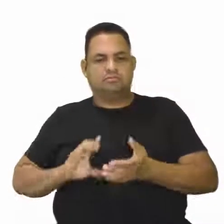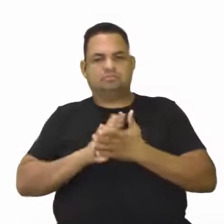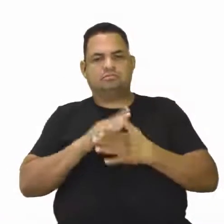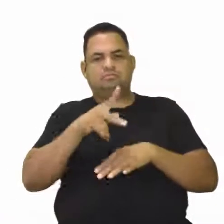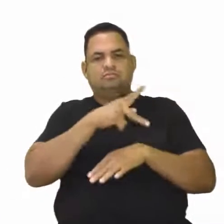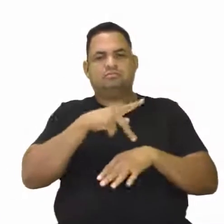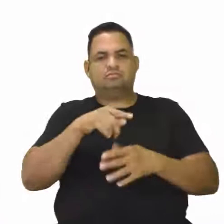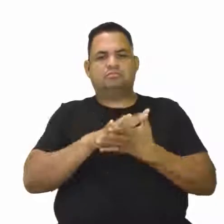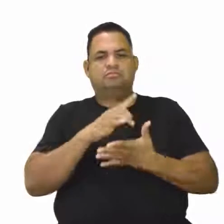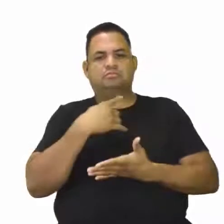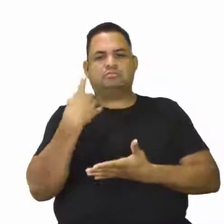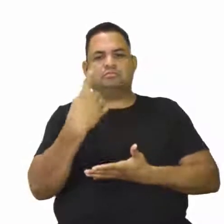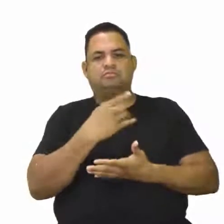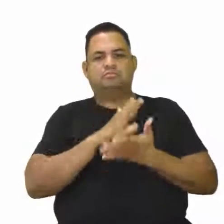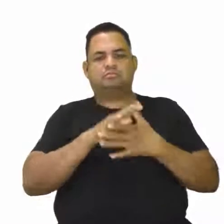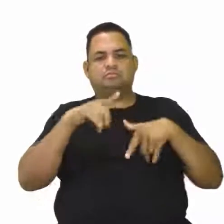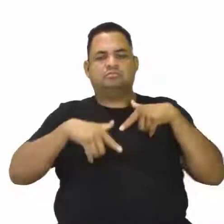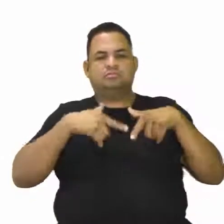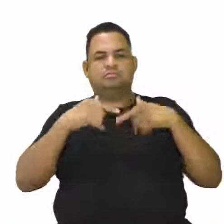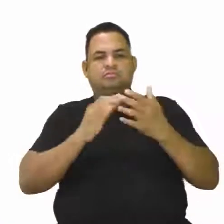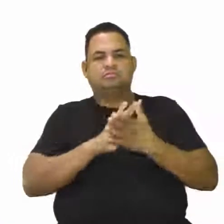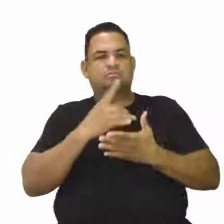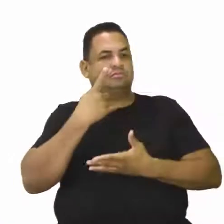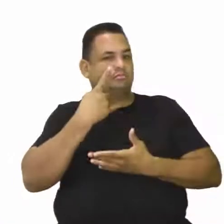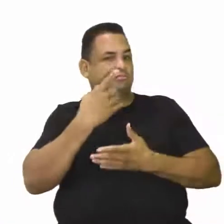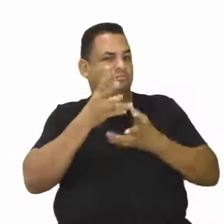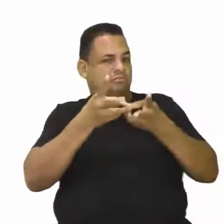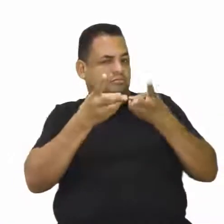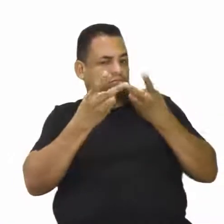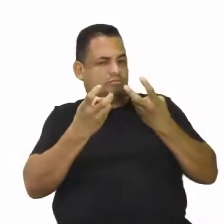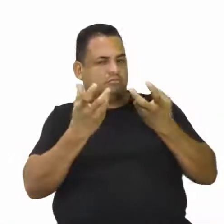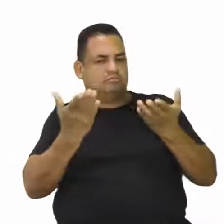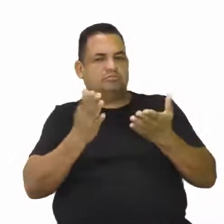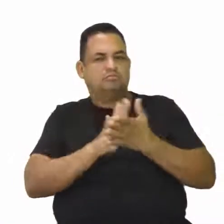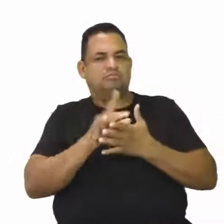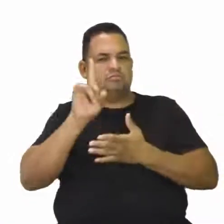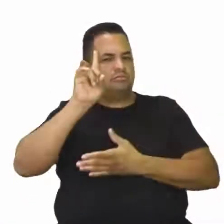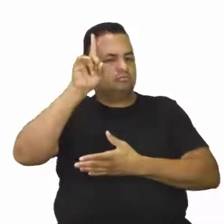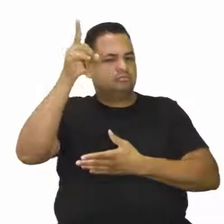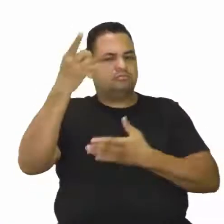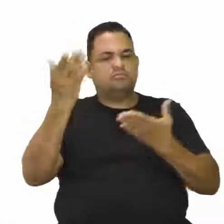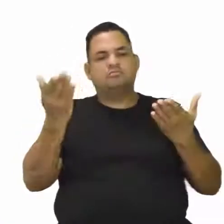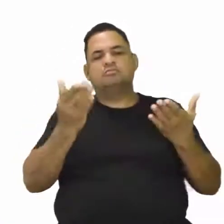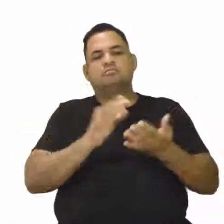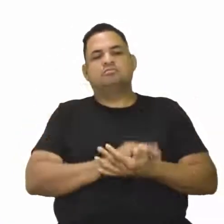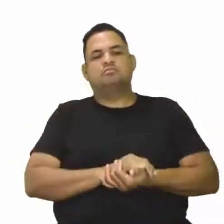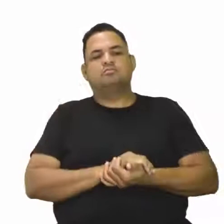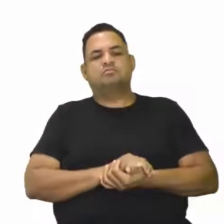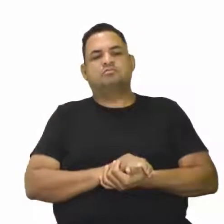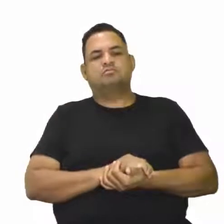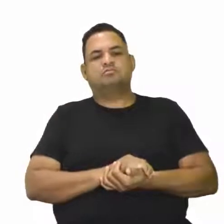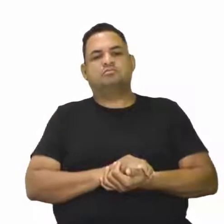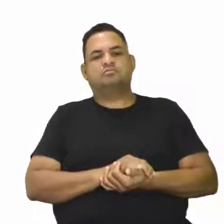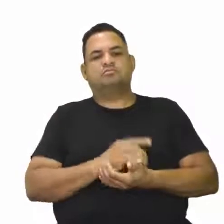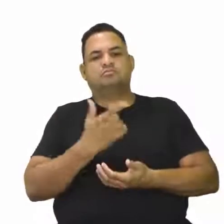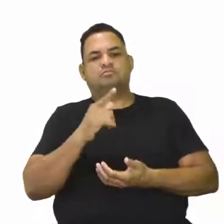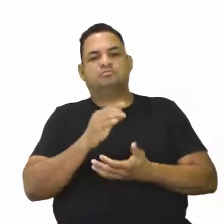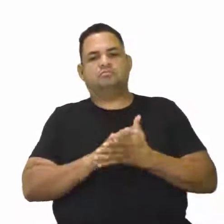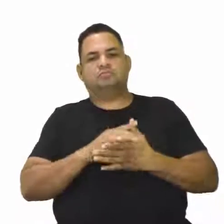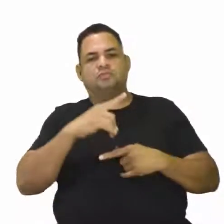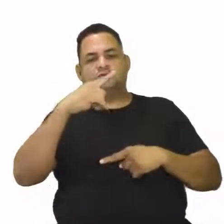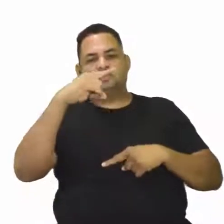país que nós vamos trabalhar hoje. Então, só para vocês terem assim mais ou menos uma ideia, nós não trouxemos o texto